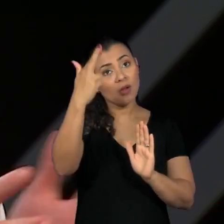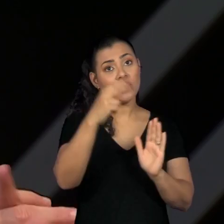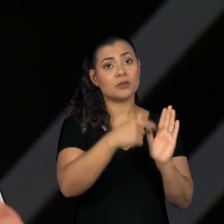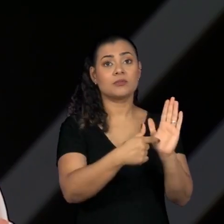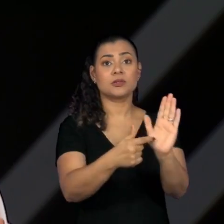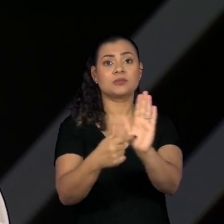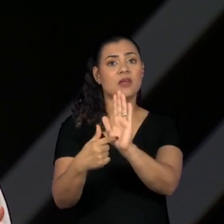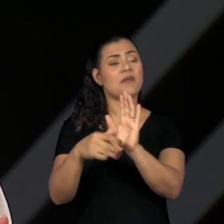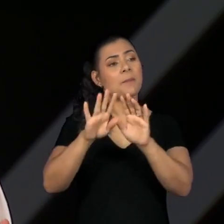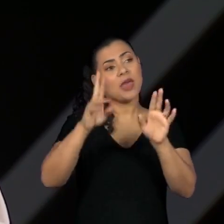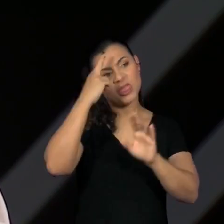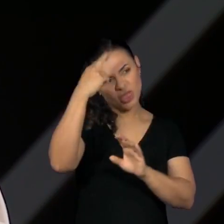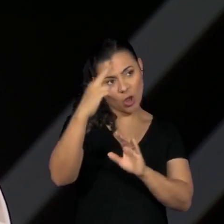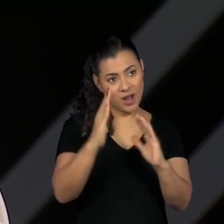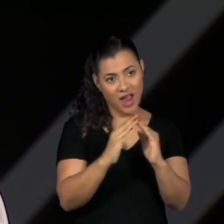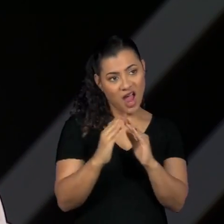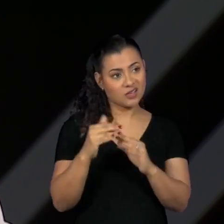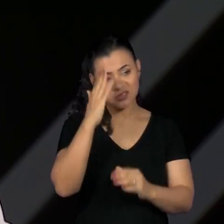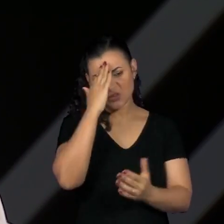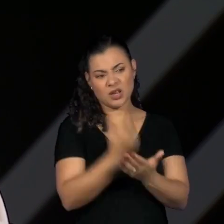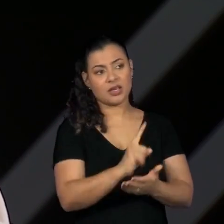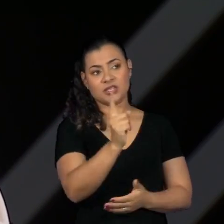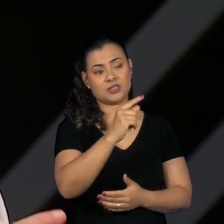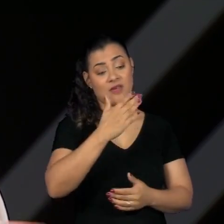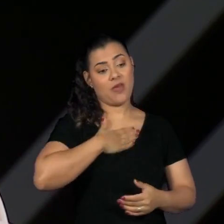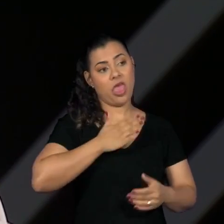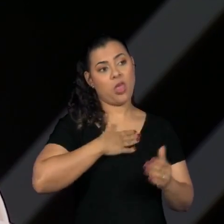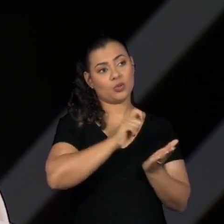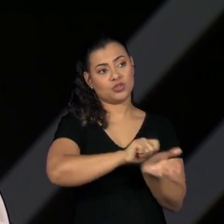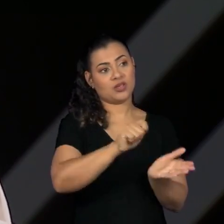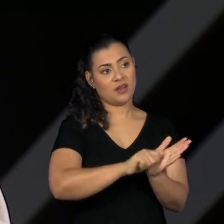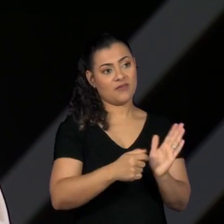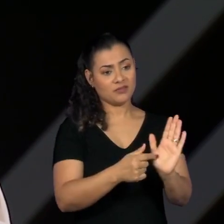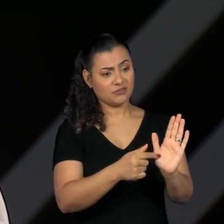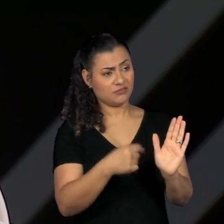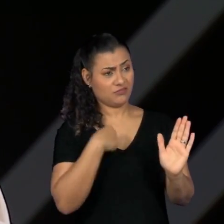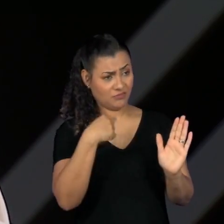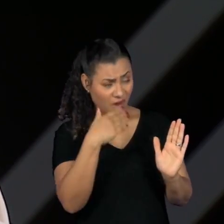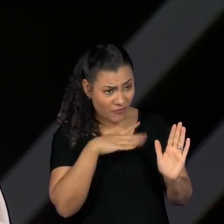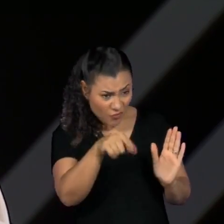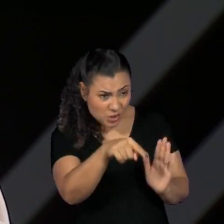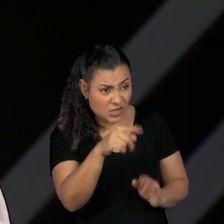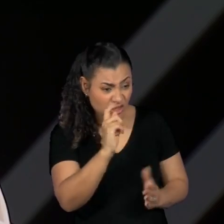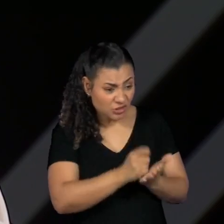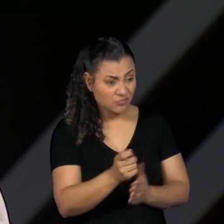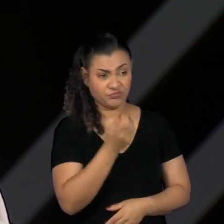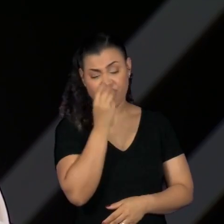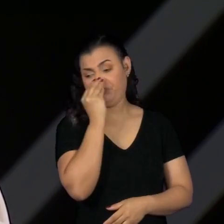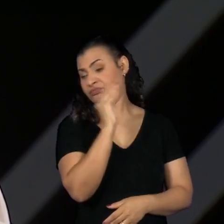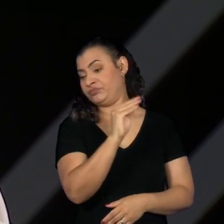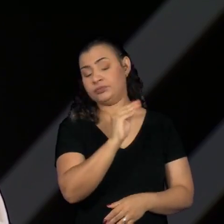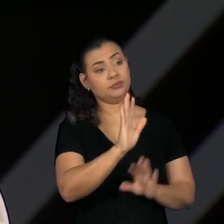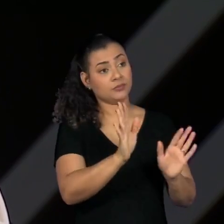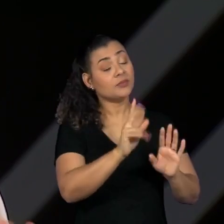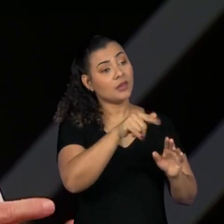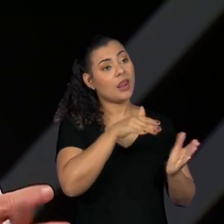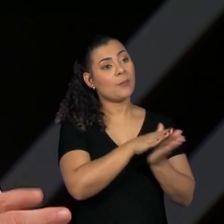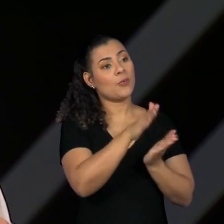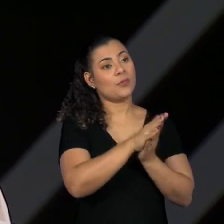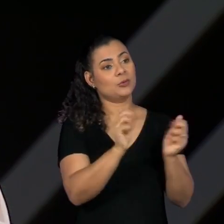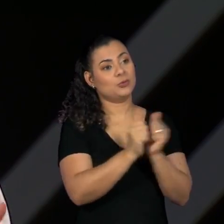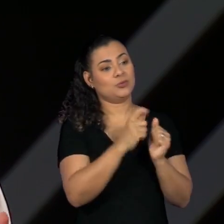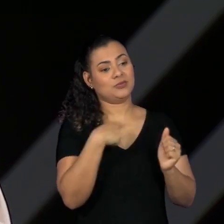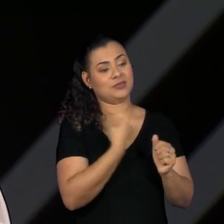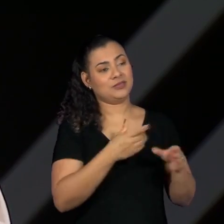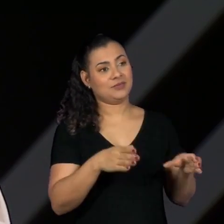as patroas não acreditavam que os textos eram de autoria dela. E ela publicou